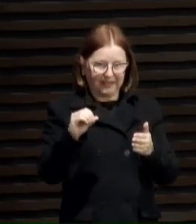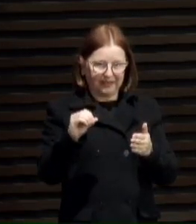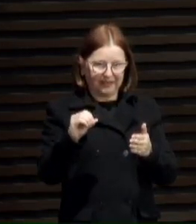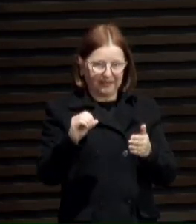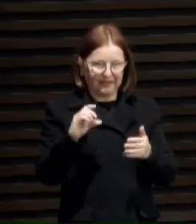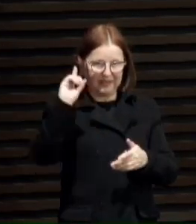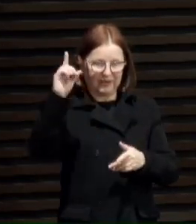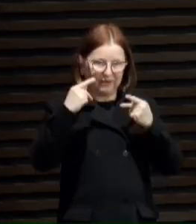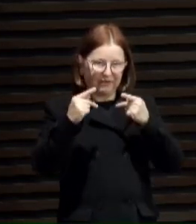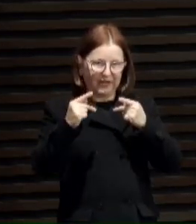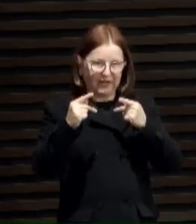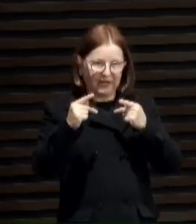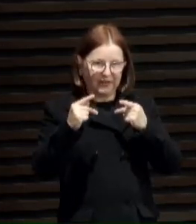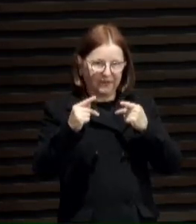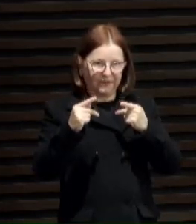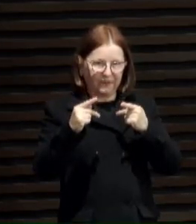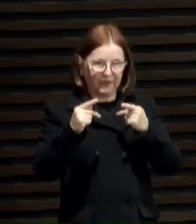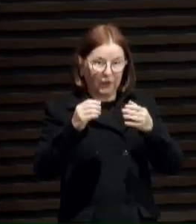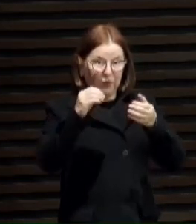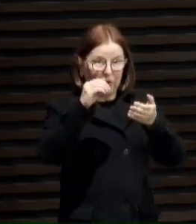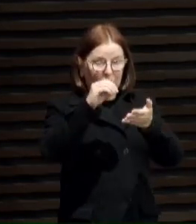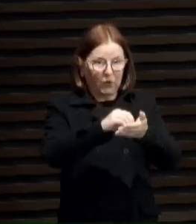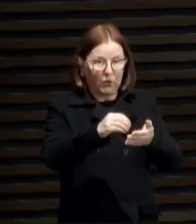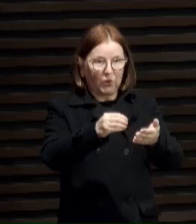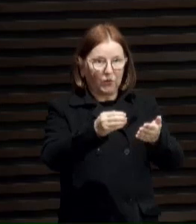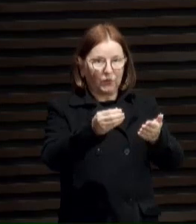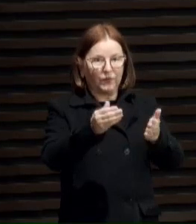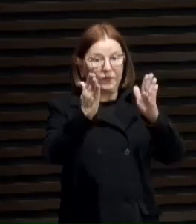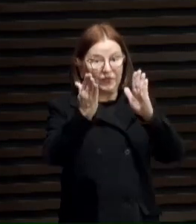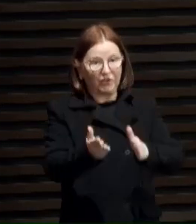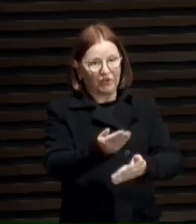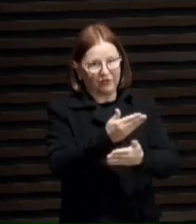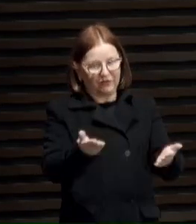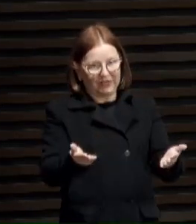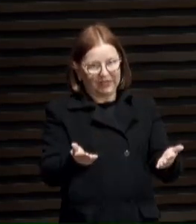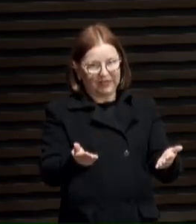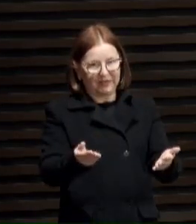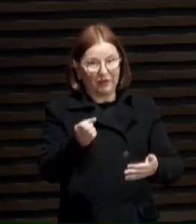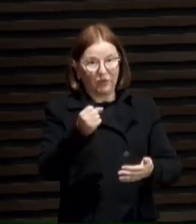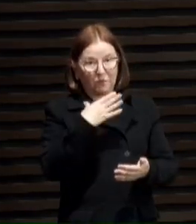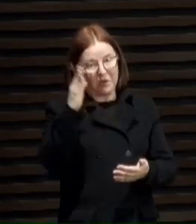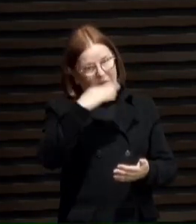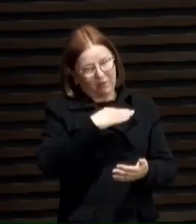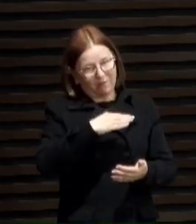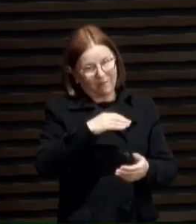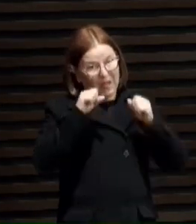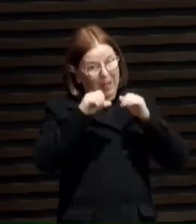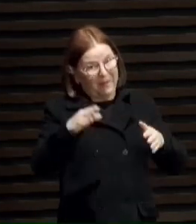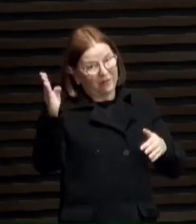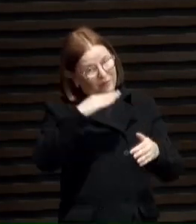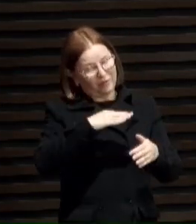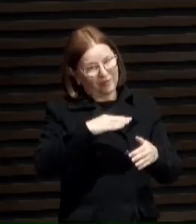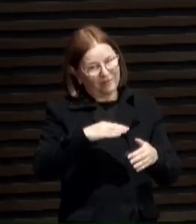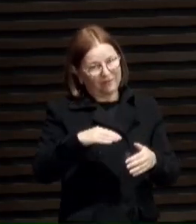ti o bem e o mal, a bênção e a maldição. E aí o próprio Deus diz assim, ó, se você estiver